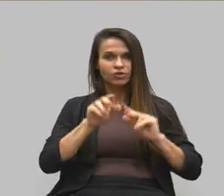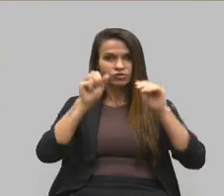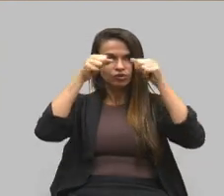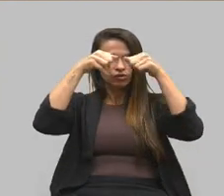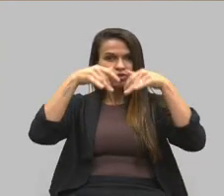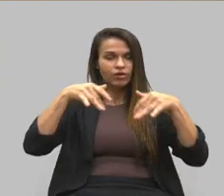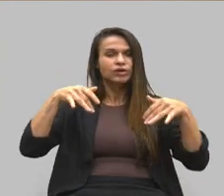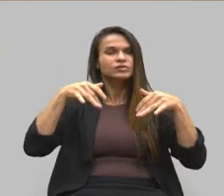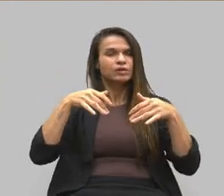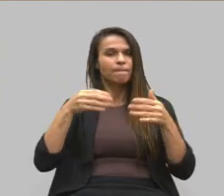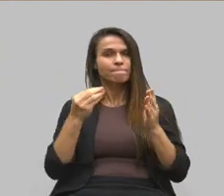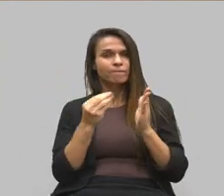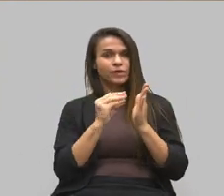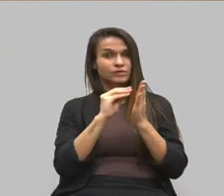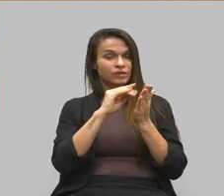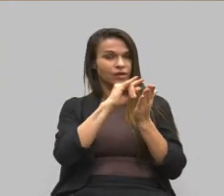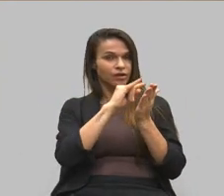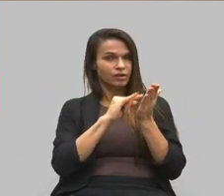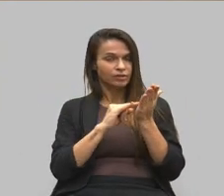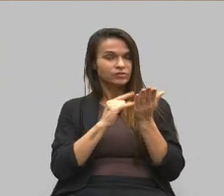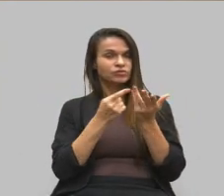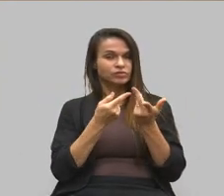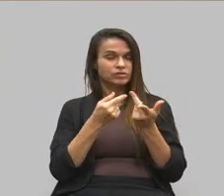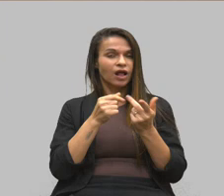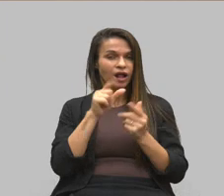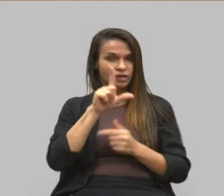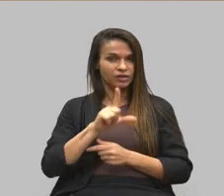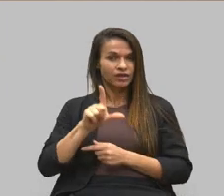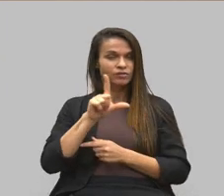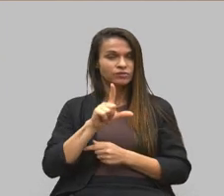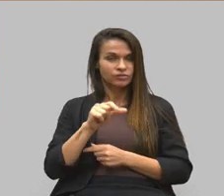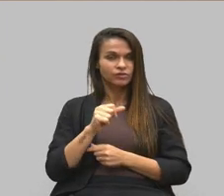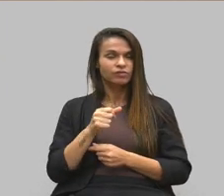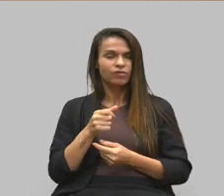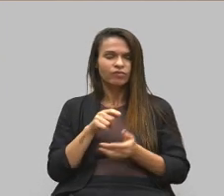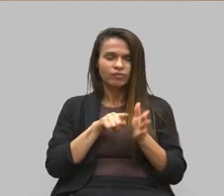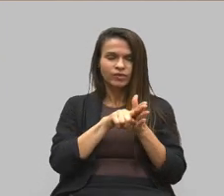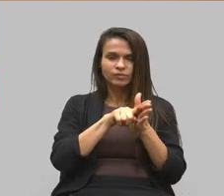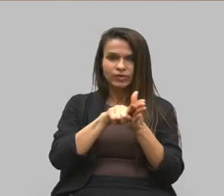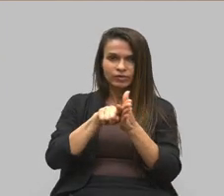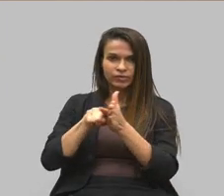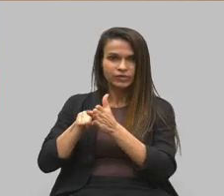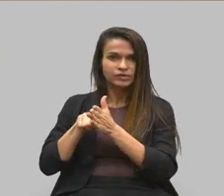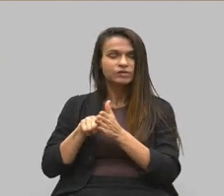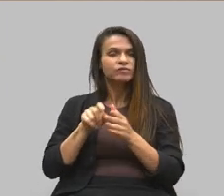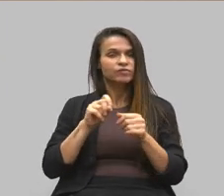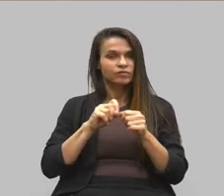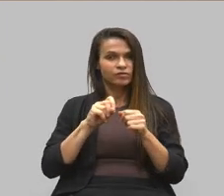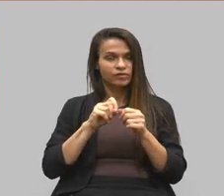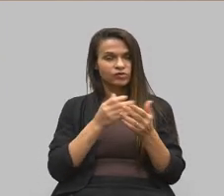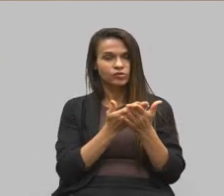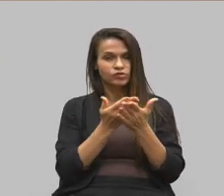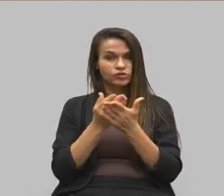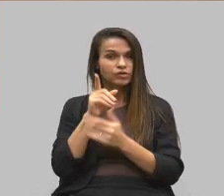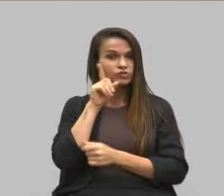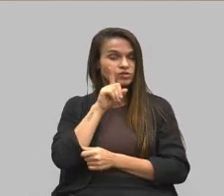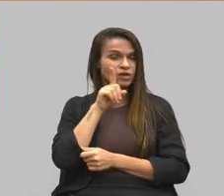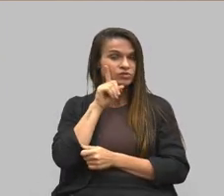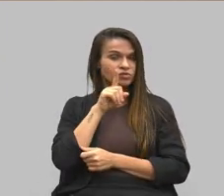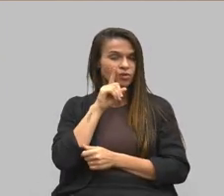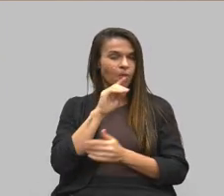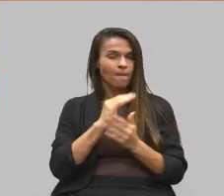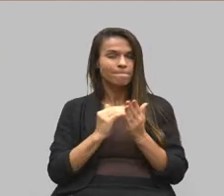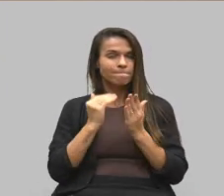documentadas na literatura né então Eh foi feito um levantamento no estudo dos Estados Unidos com mais de